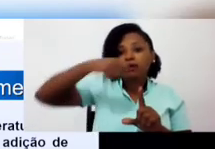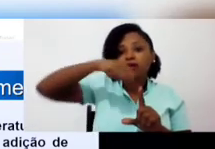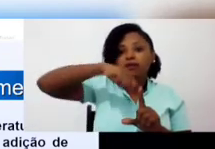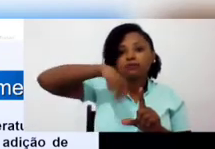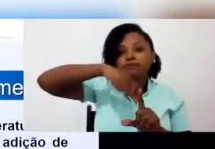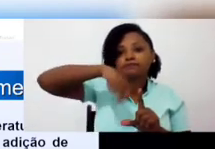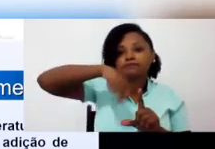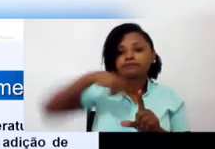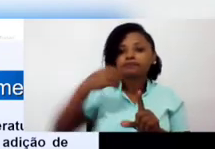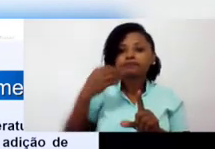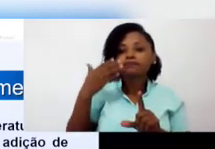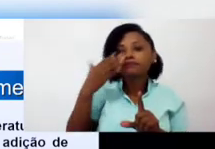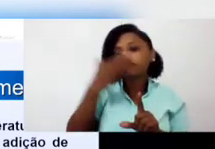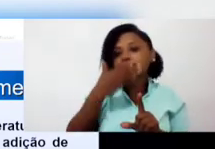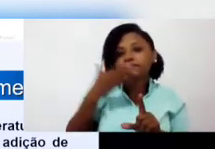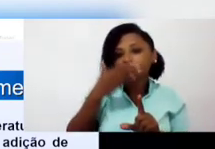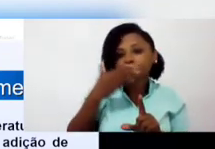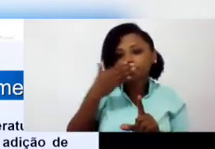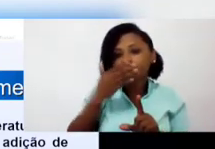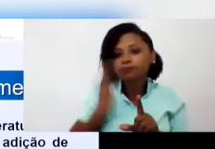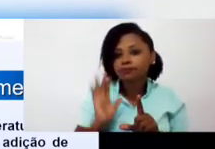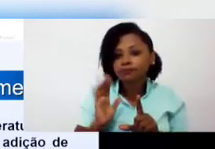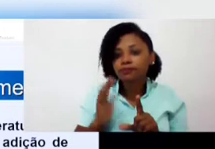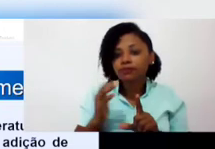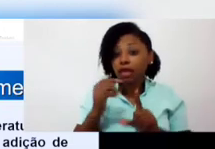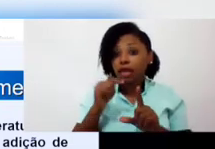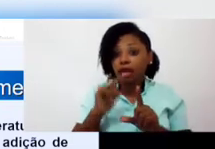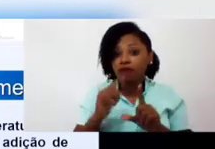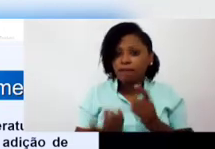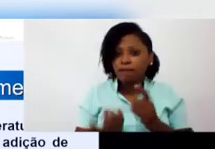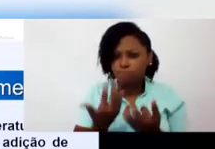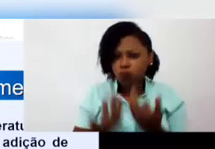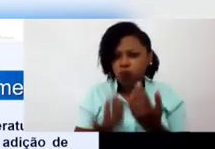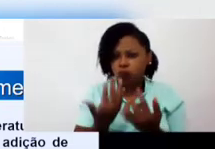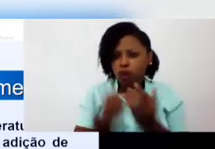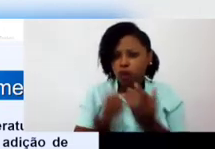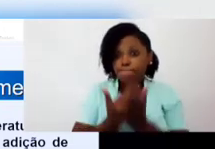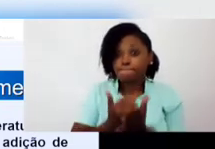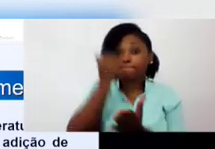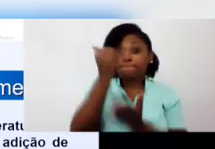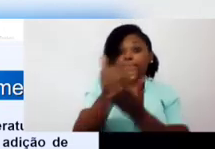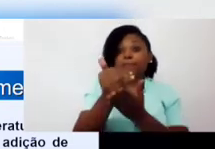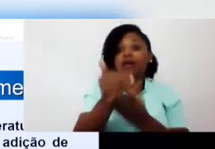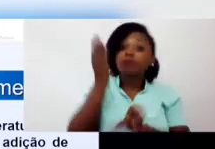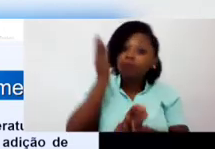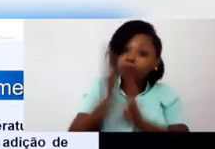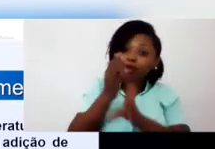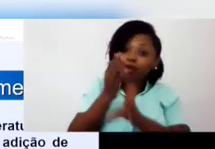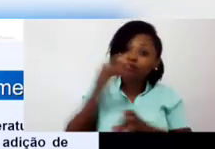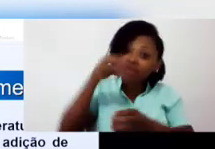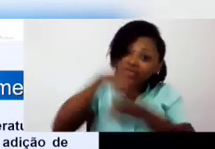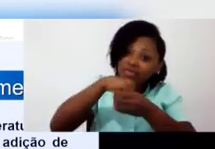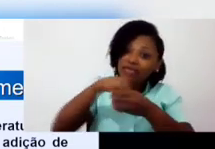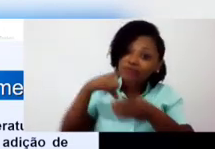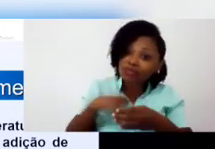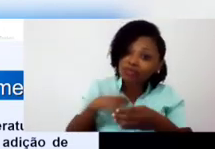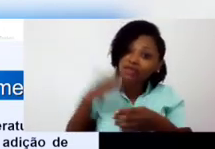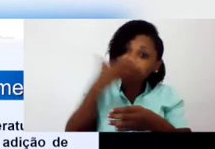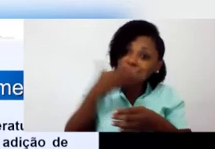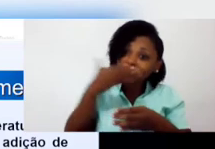dizer assim. O ponto de ebulição, que antes ele fervia a 100, agora ele não vai mais ferver a 100, ele vai ferver a mais de